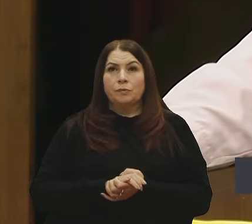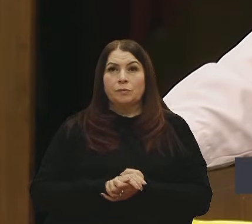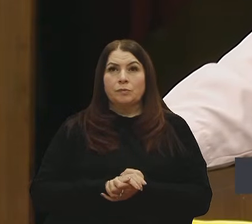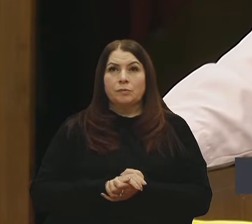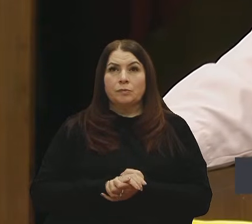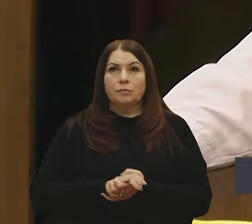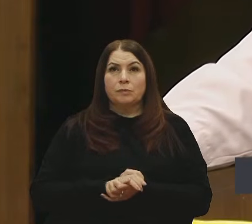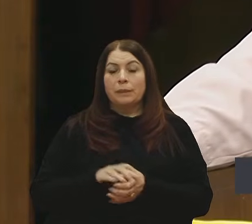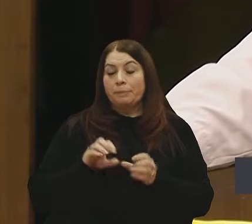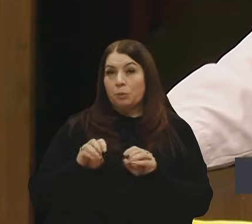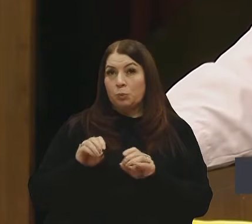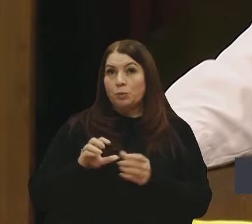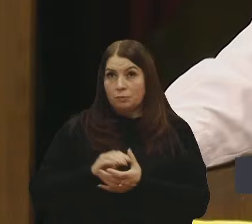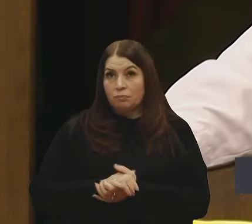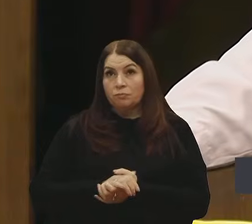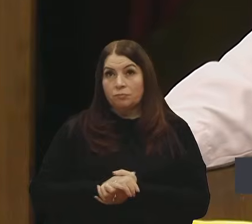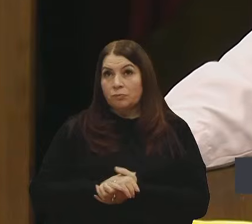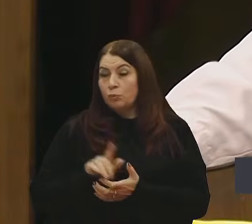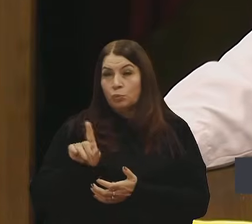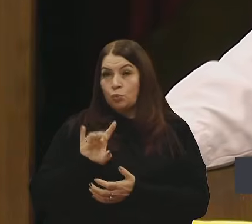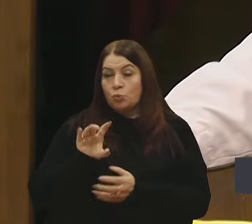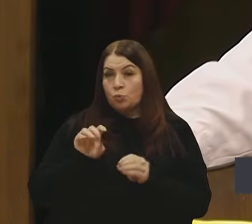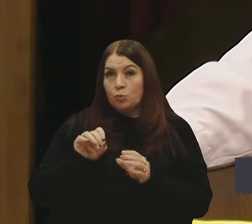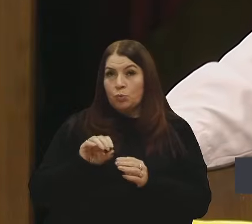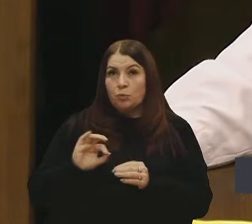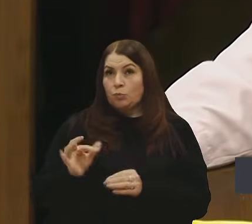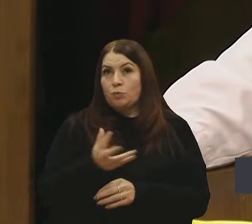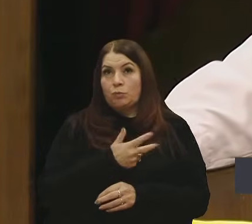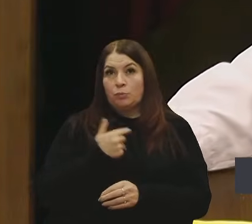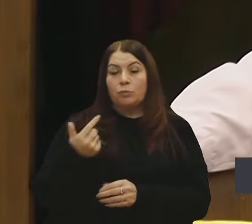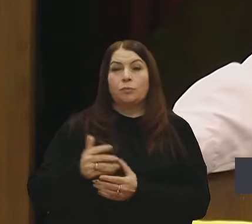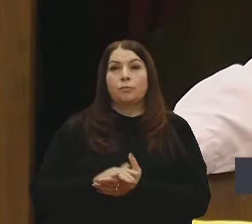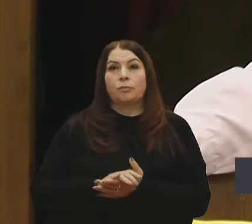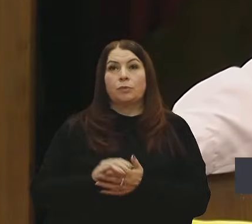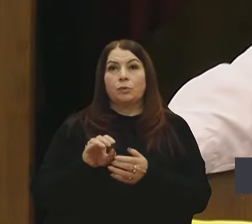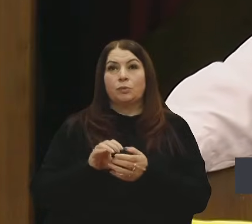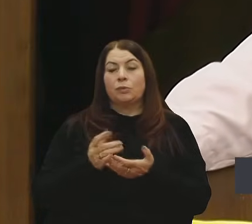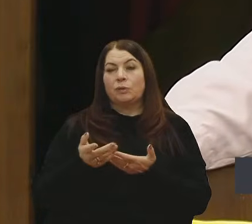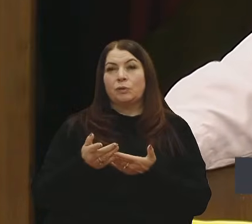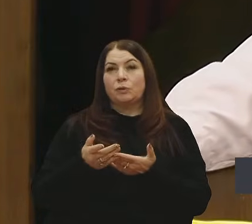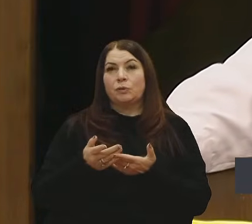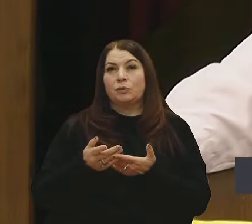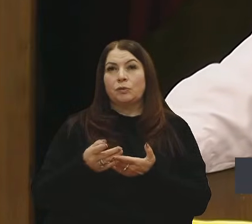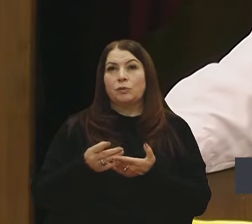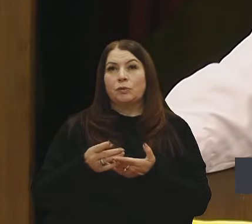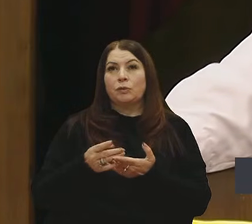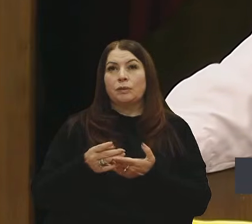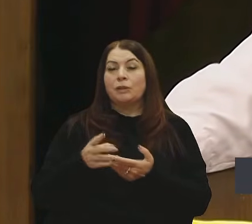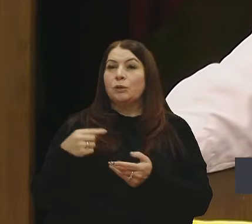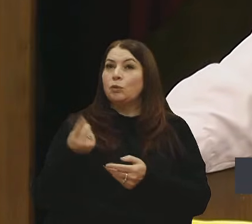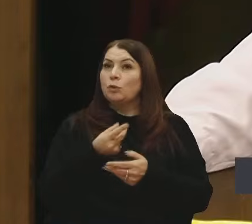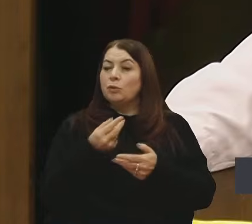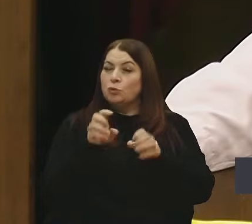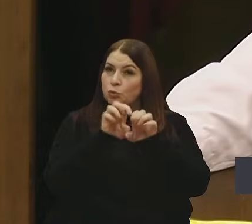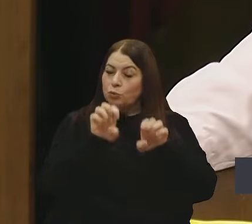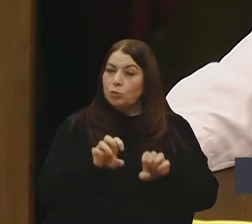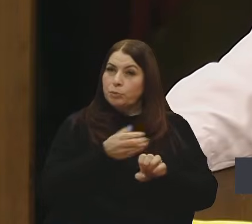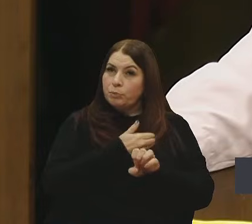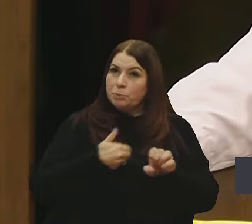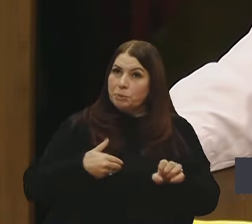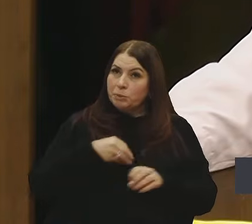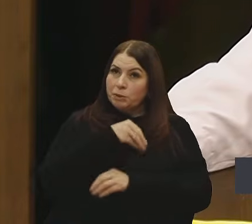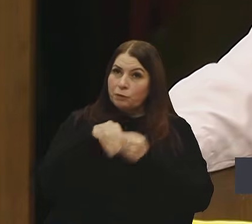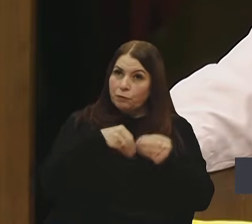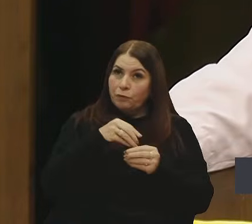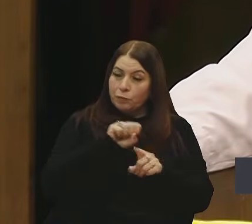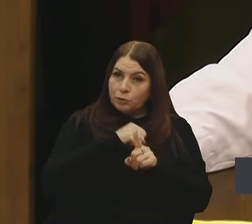a educação. Não só a educação, toda a estrutura pública que envolve para a sociedade,